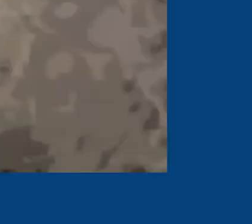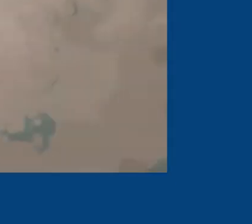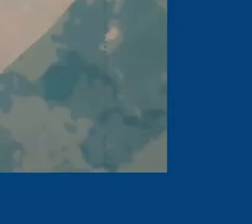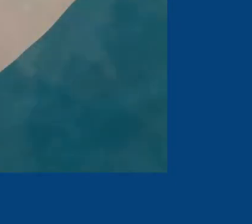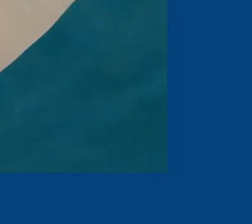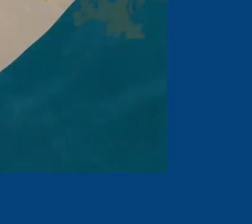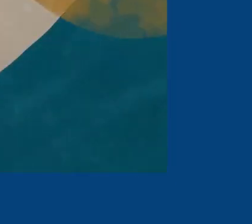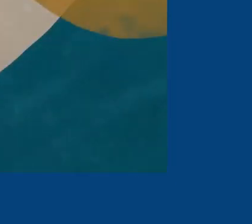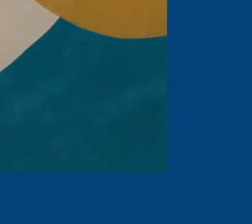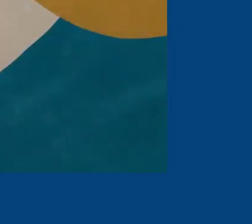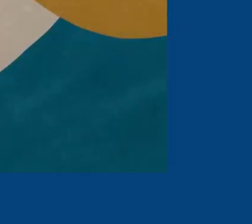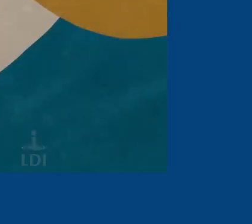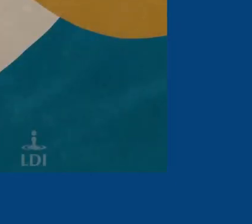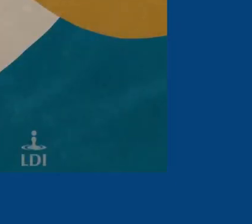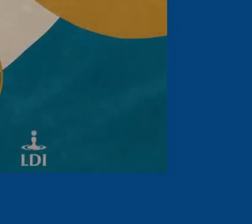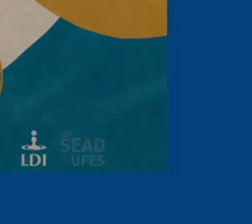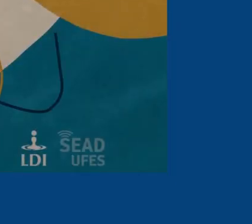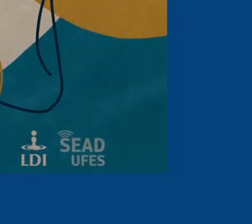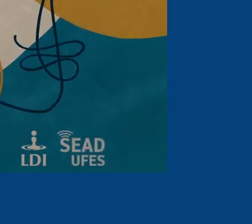E aí